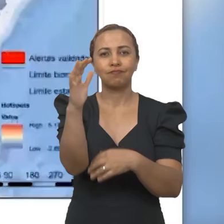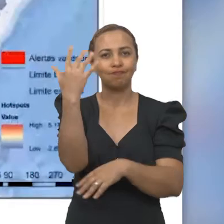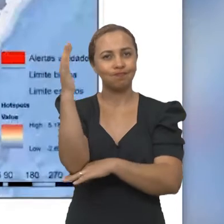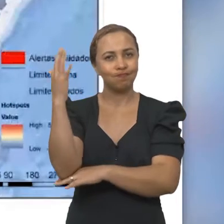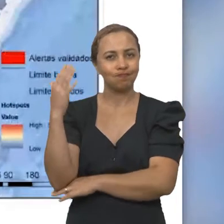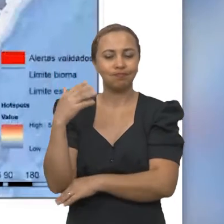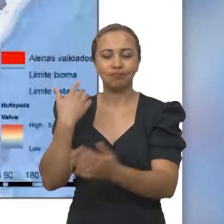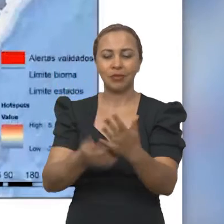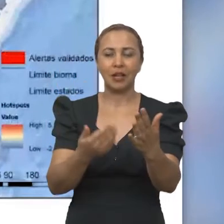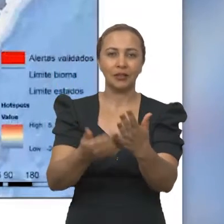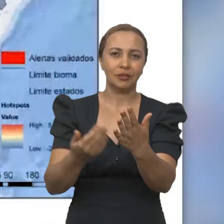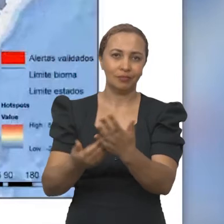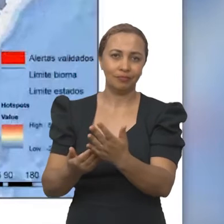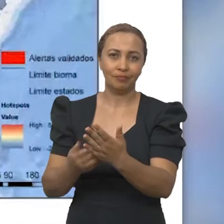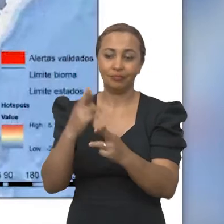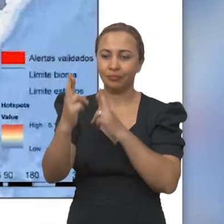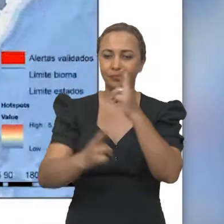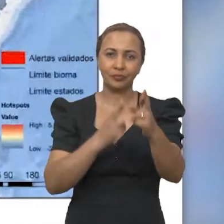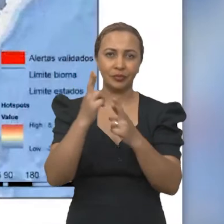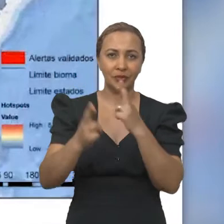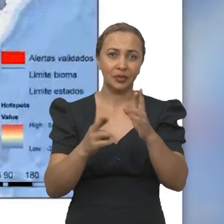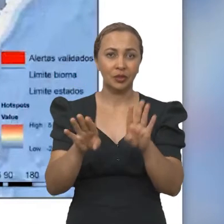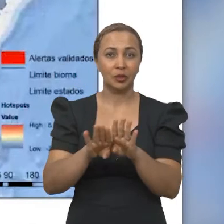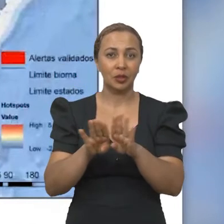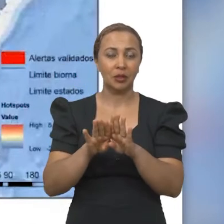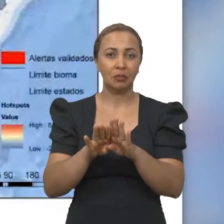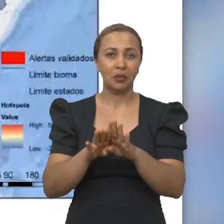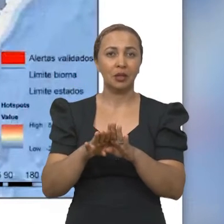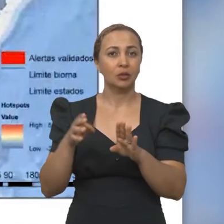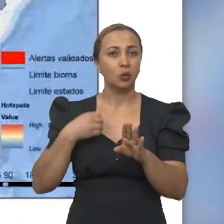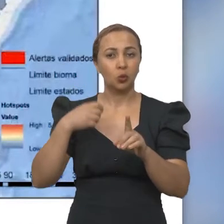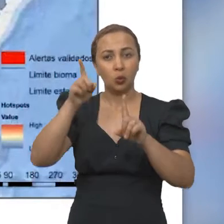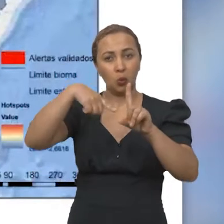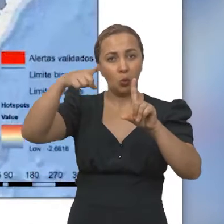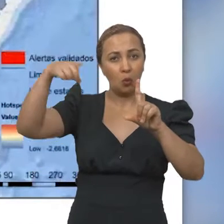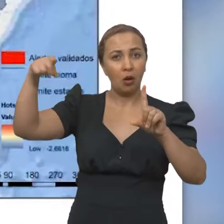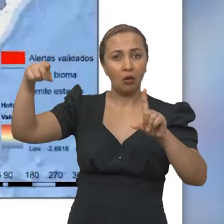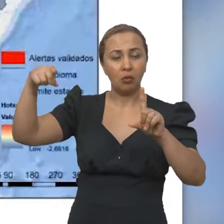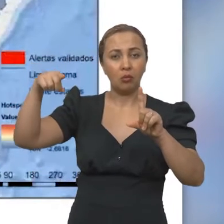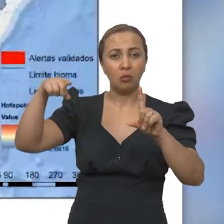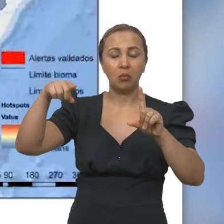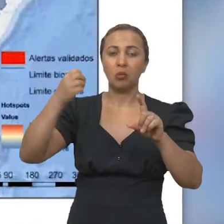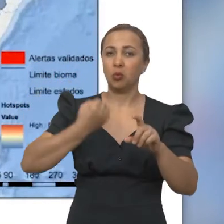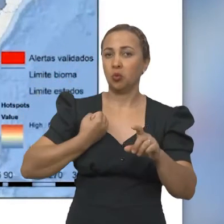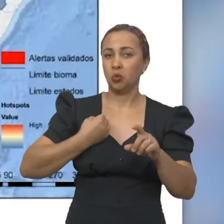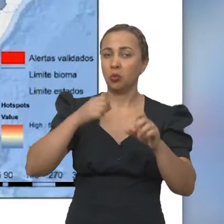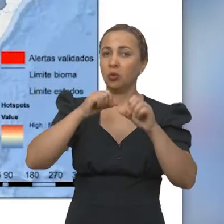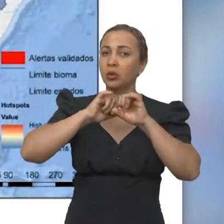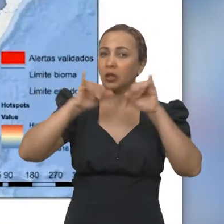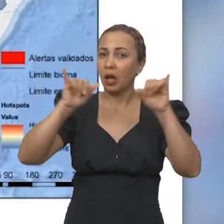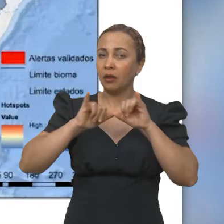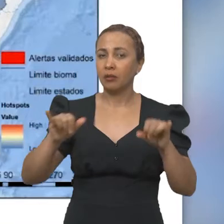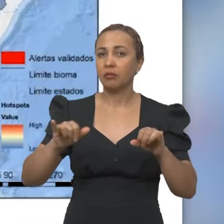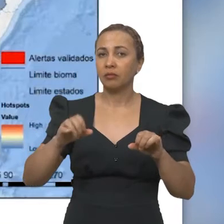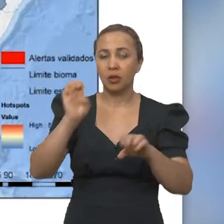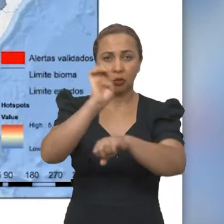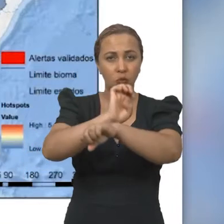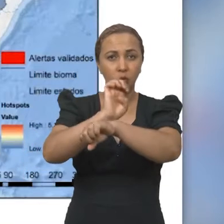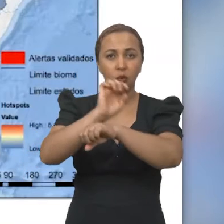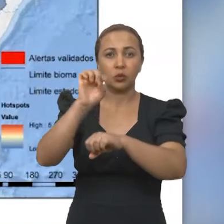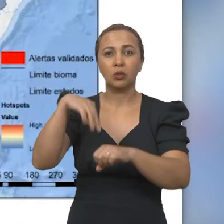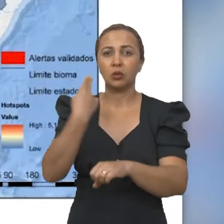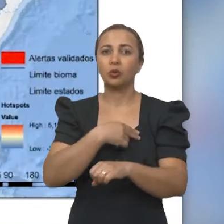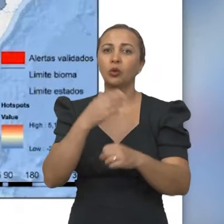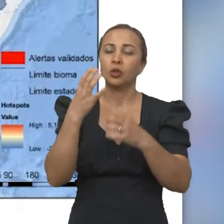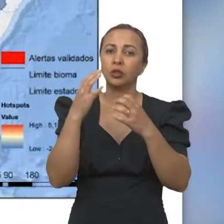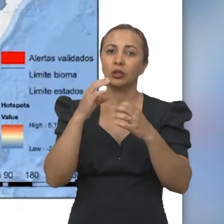desmatados. Além disso, em relação ao ranking, né, associado ao número de alertas por estados, o que a